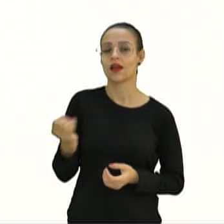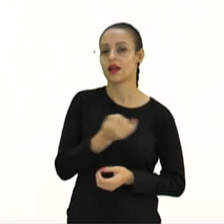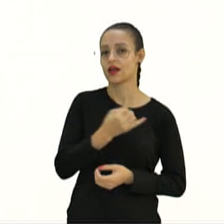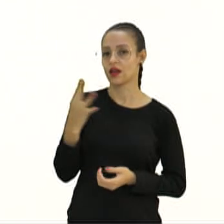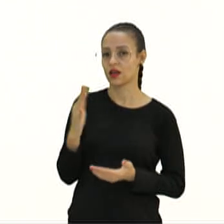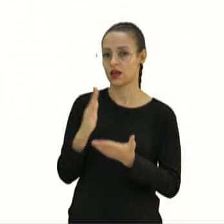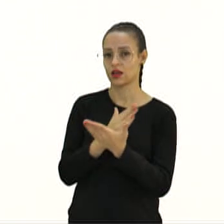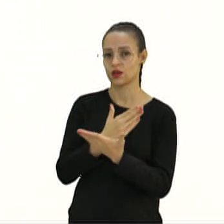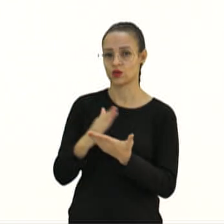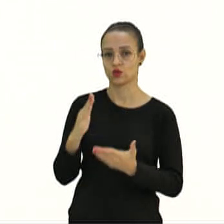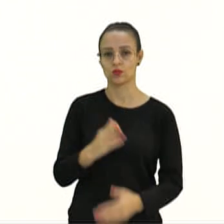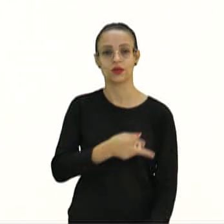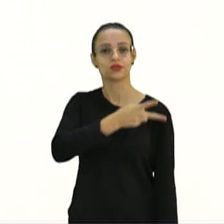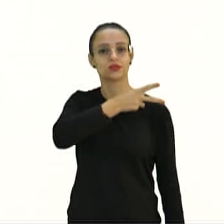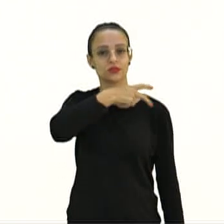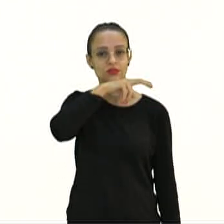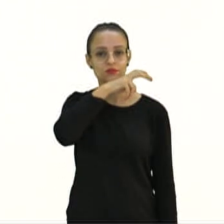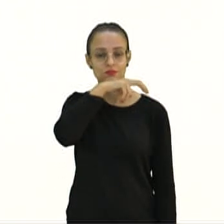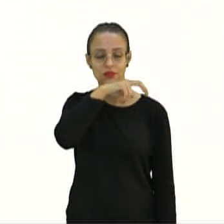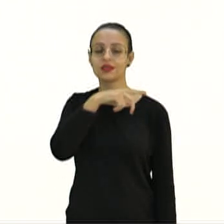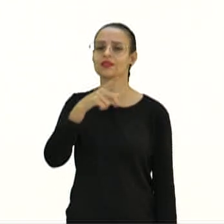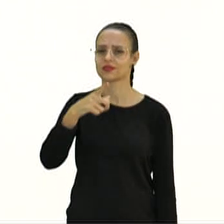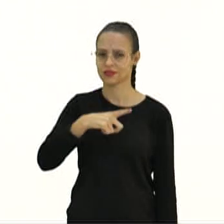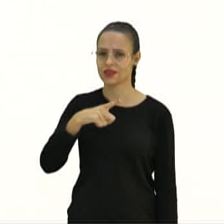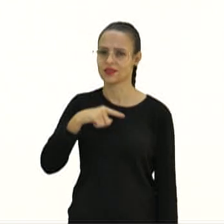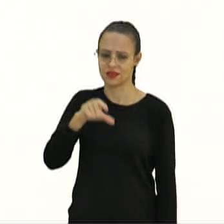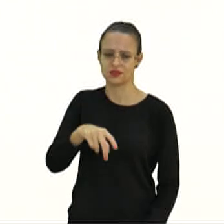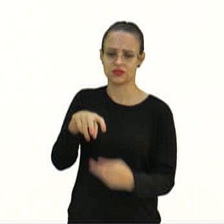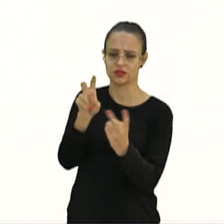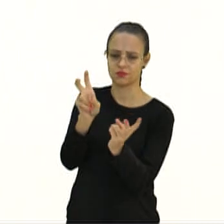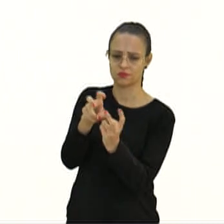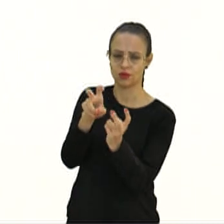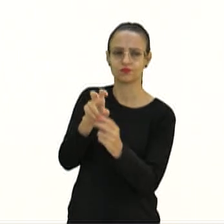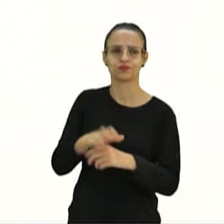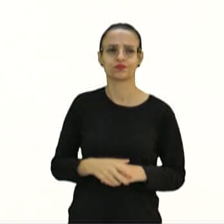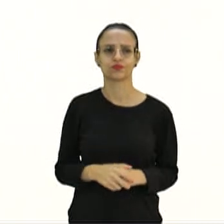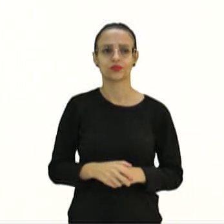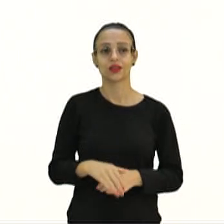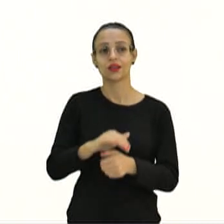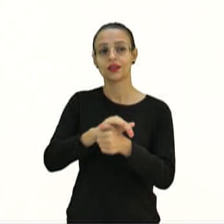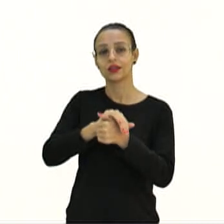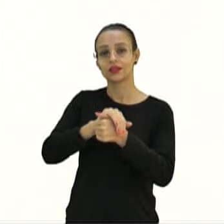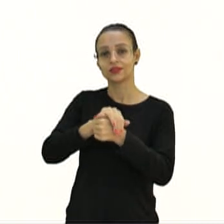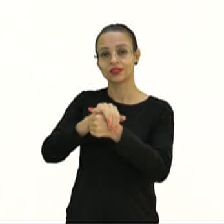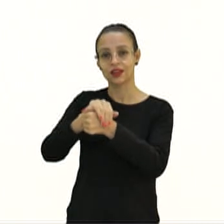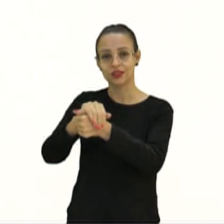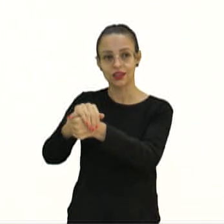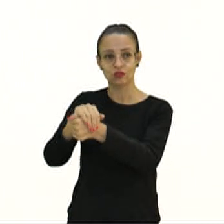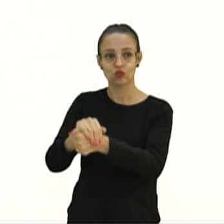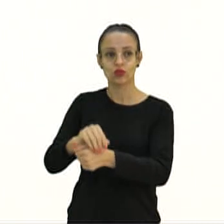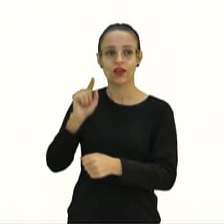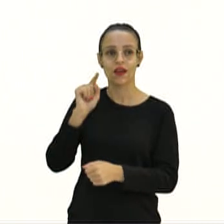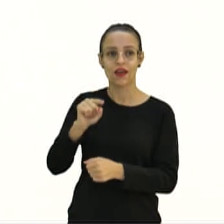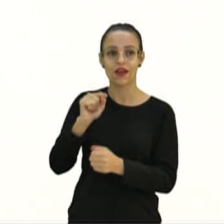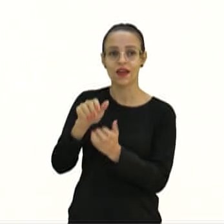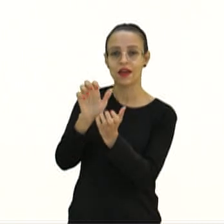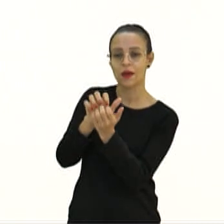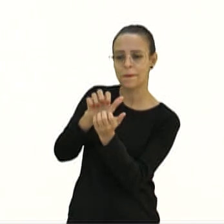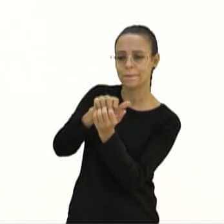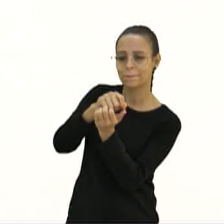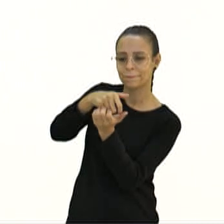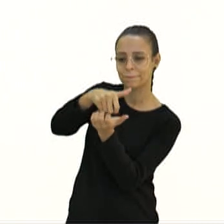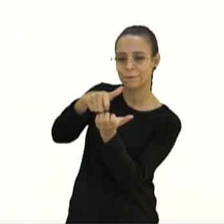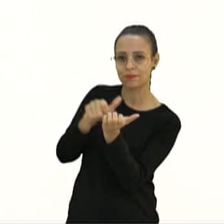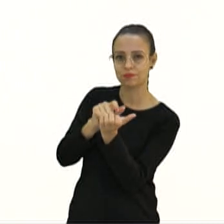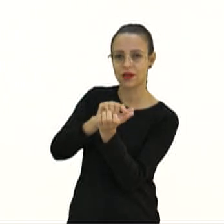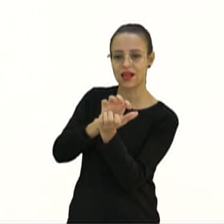têm presas inoculadoras, que são essas peçonhentas. No caso aqui da tartaruga, a gente viu que era uma placa o dente dela. Então